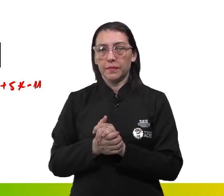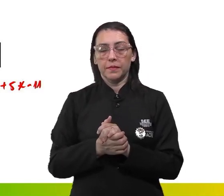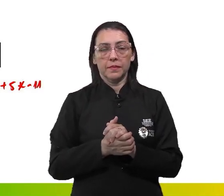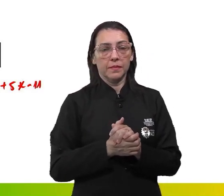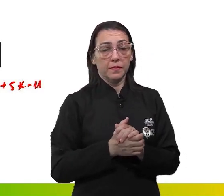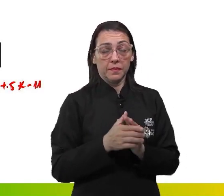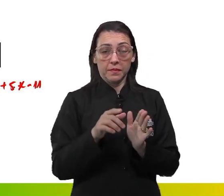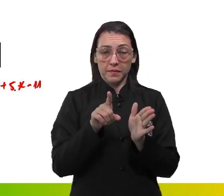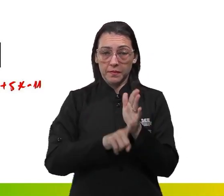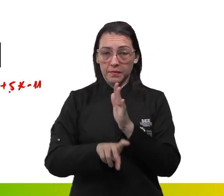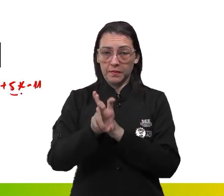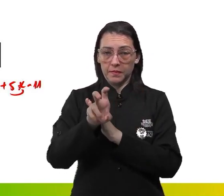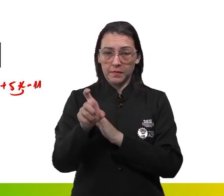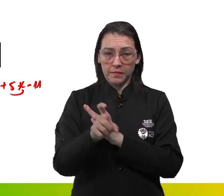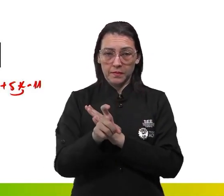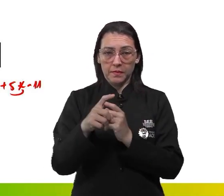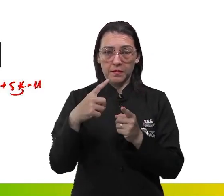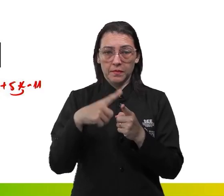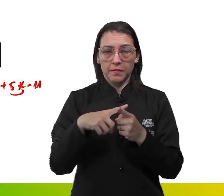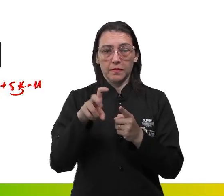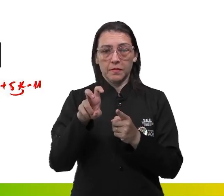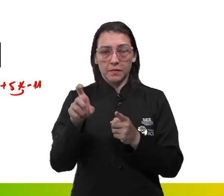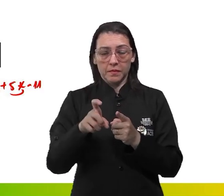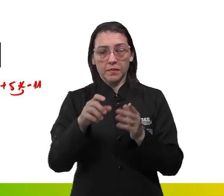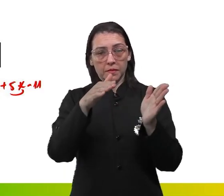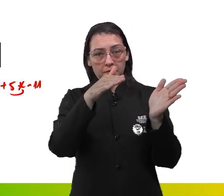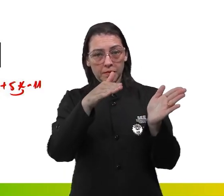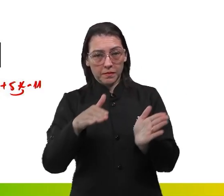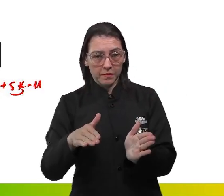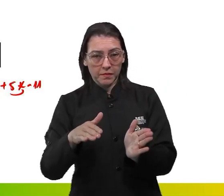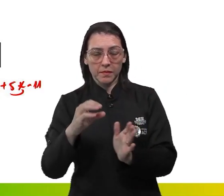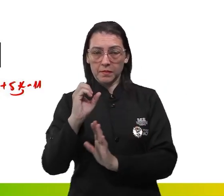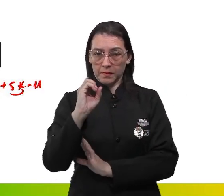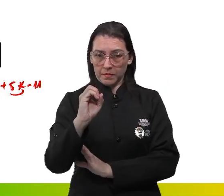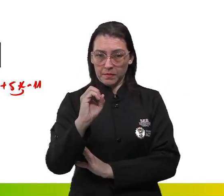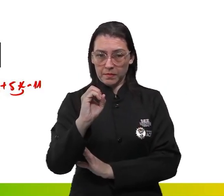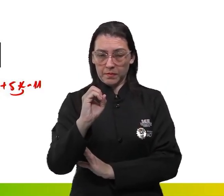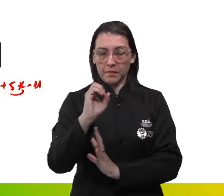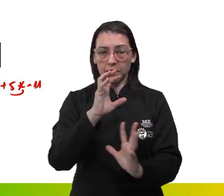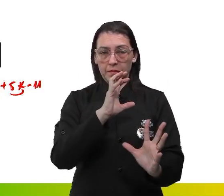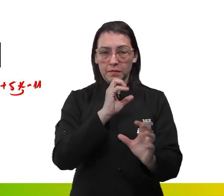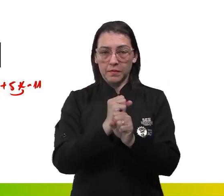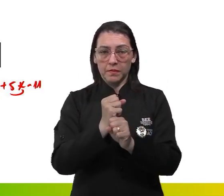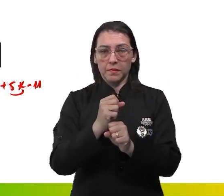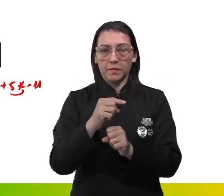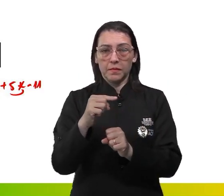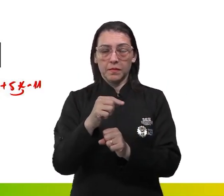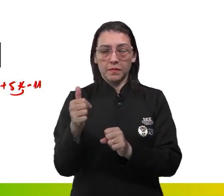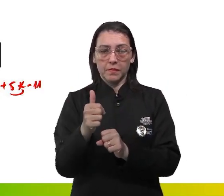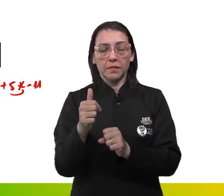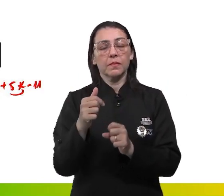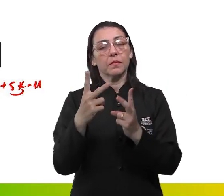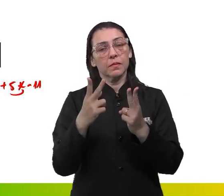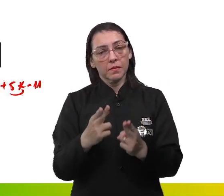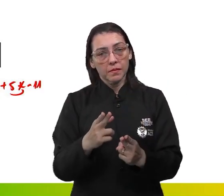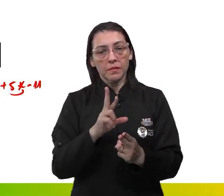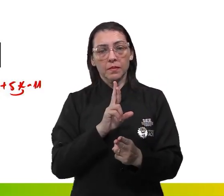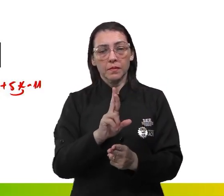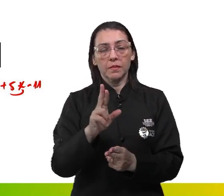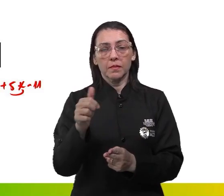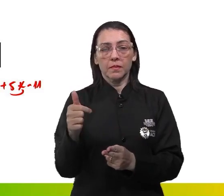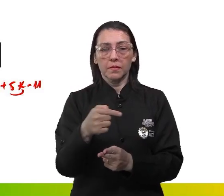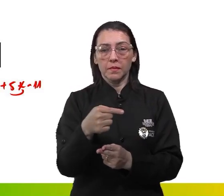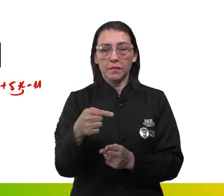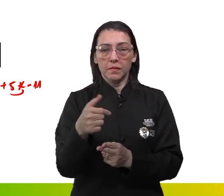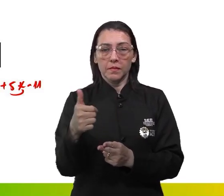Esse menos 5x mais esse 5x é zero. E somado com menos 11 é menos 11. Aqui